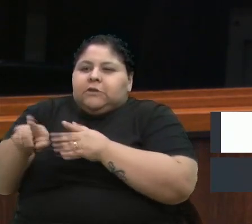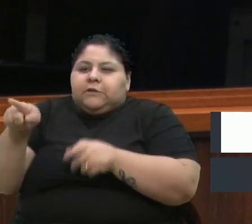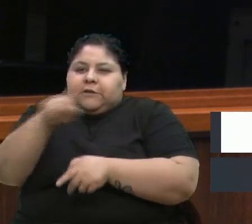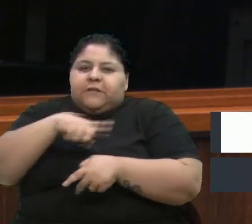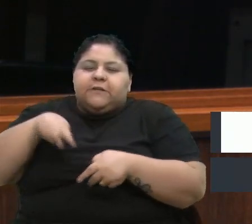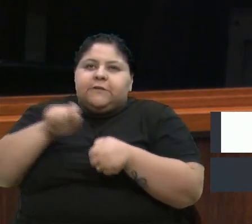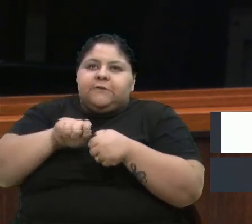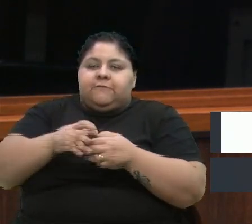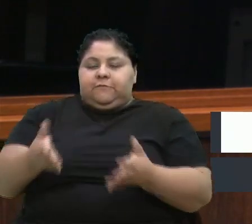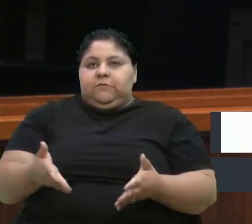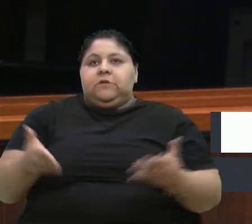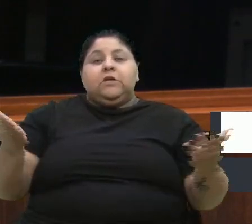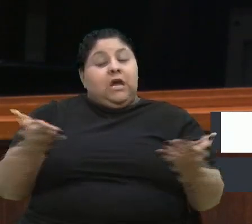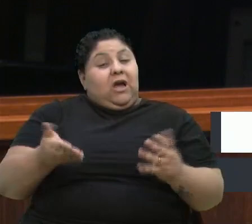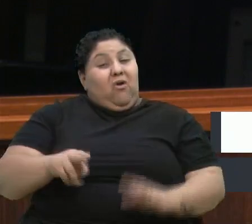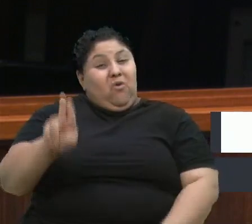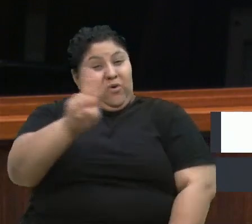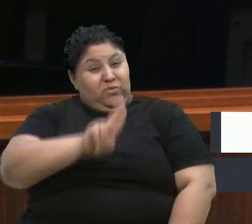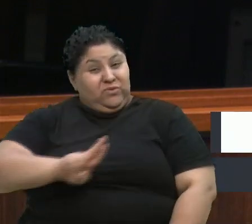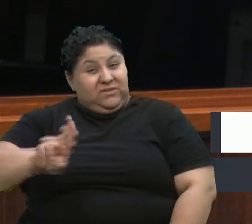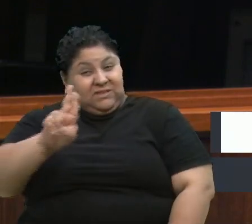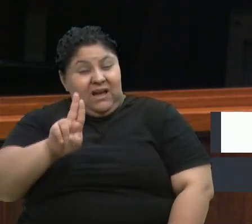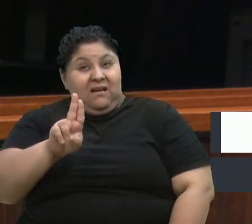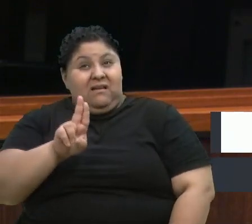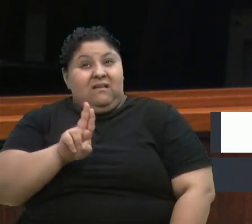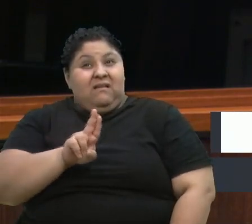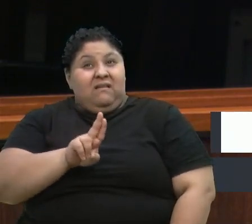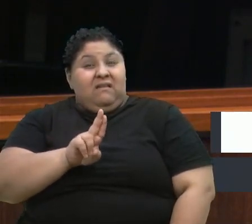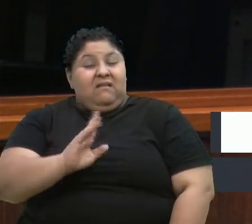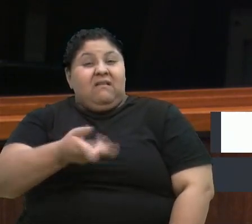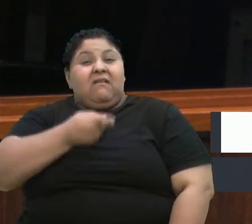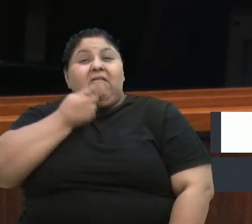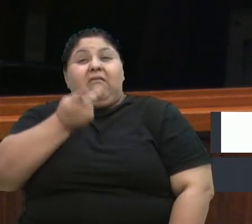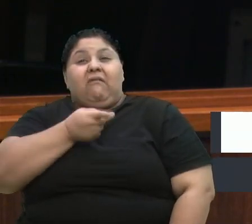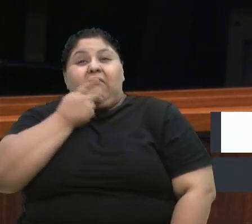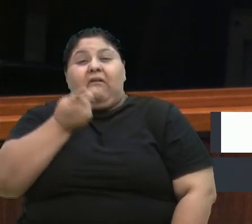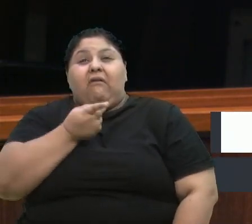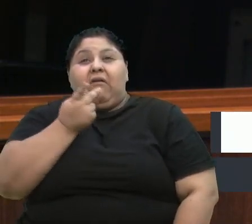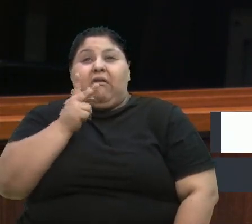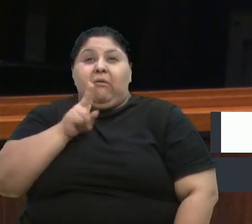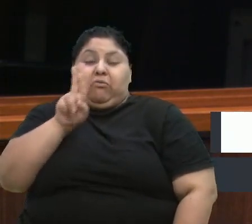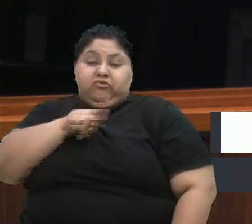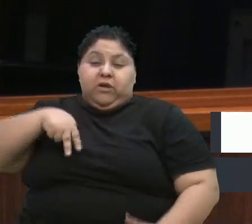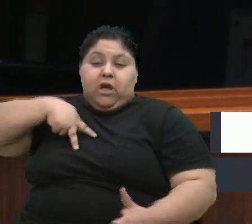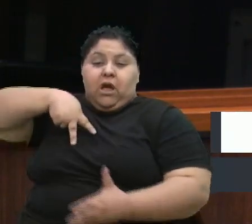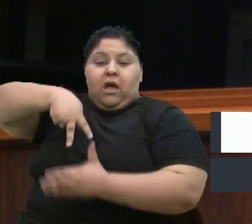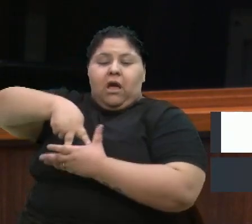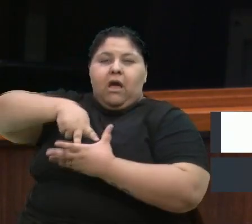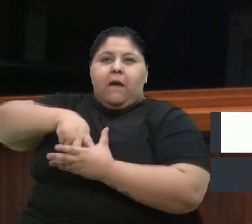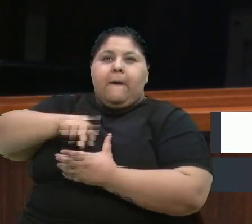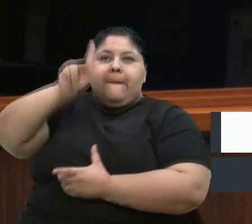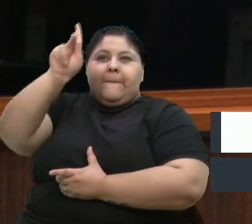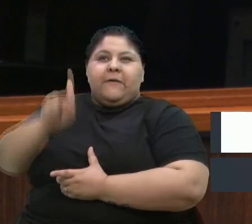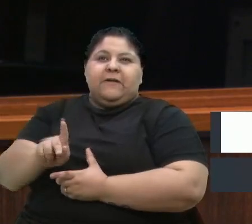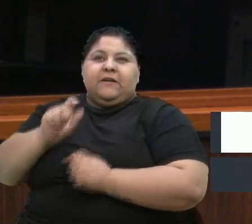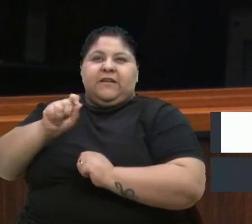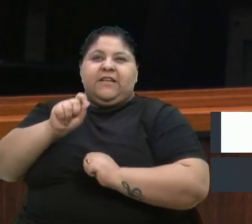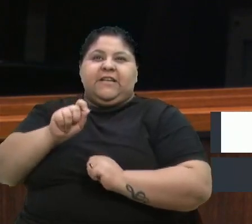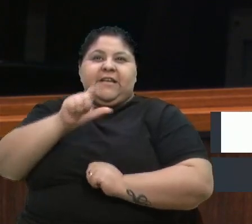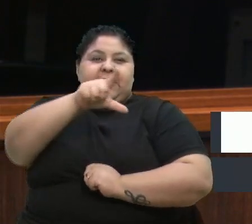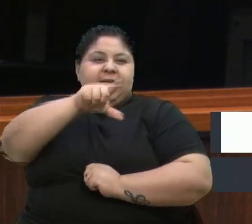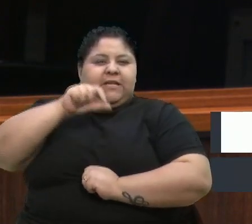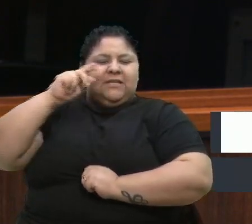Agora, usar esse argumento de palco para alguém que quer se eleger